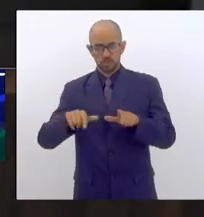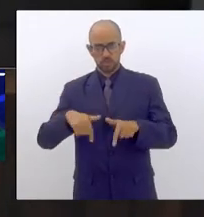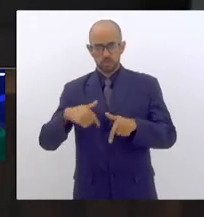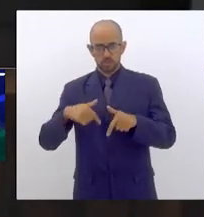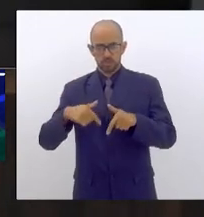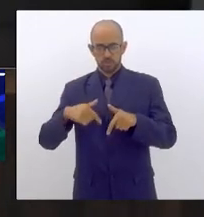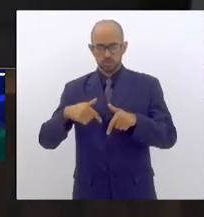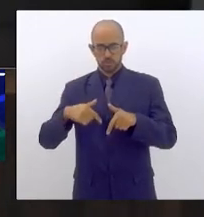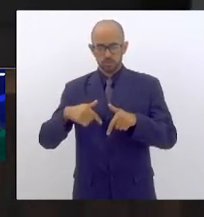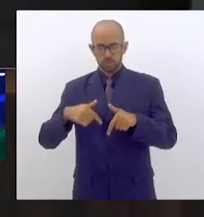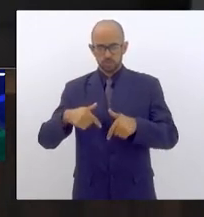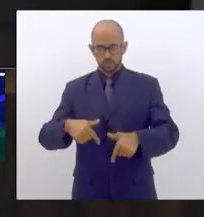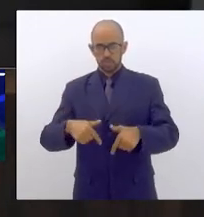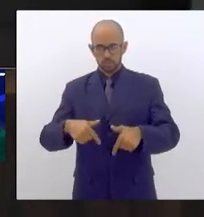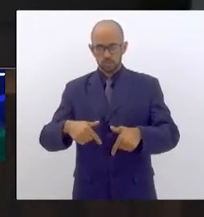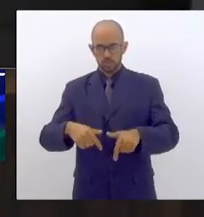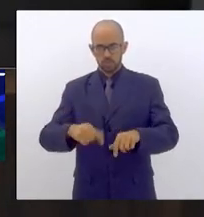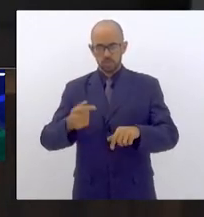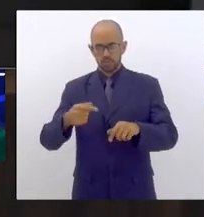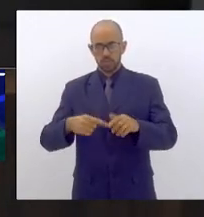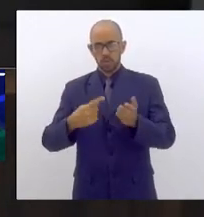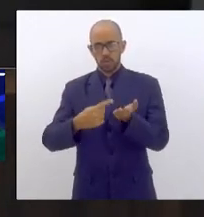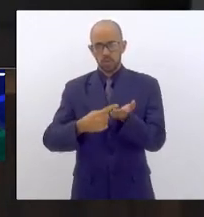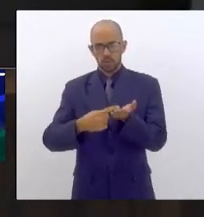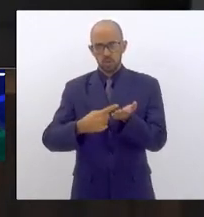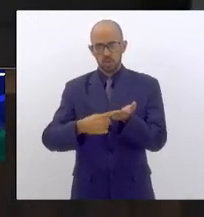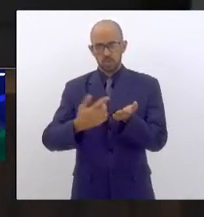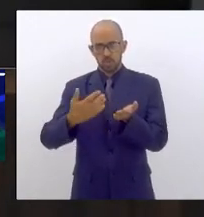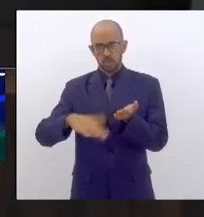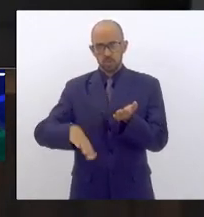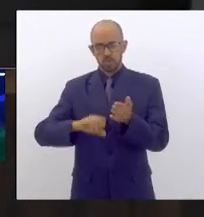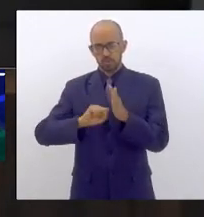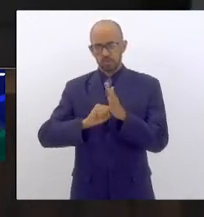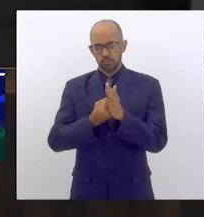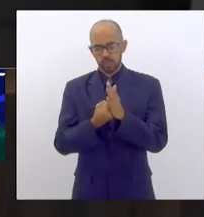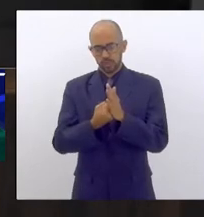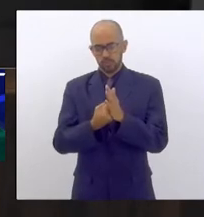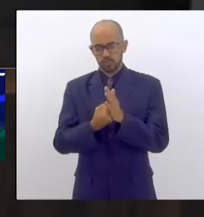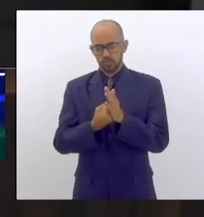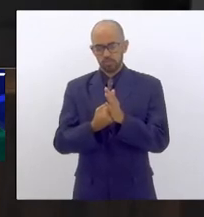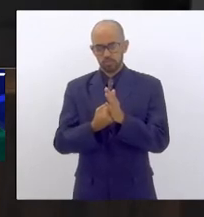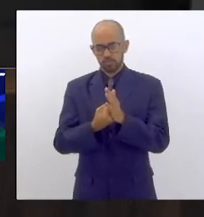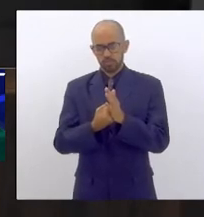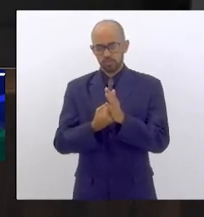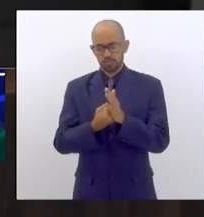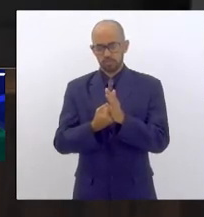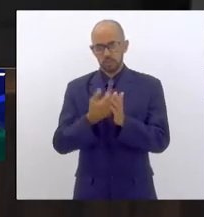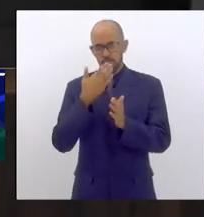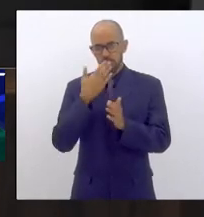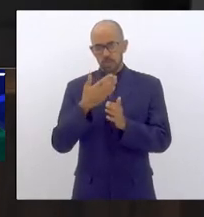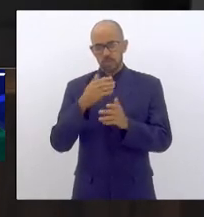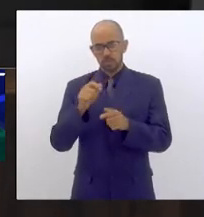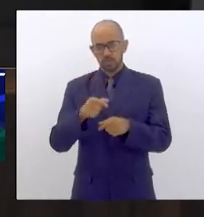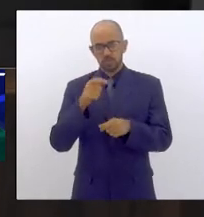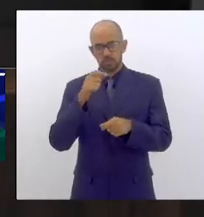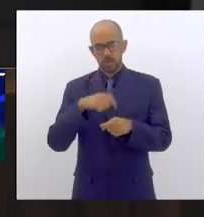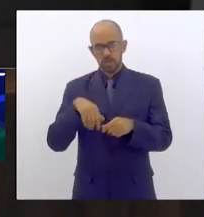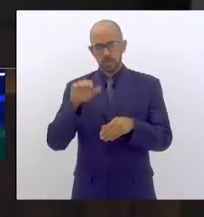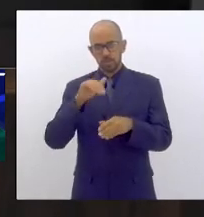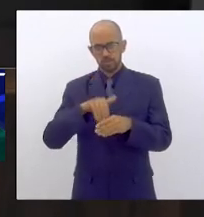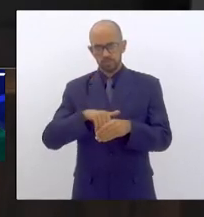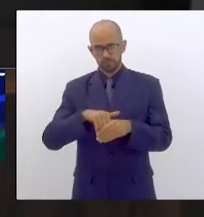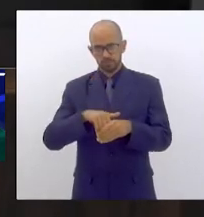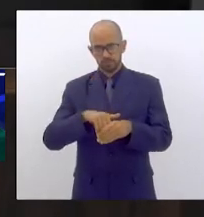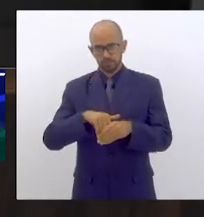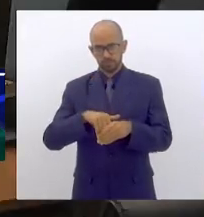acordado pela rejeição ao veto. Então, chamo para emitir parecer